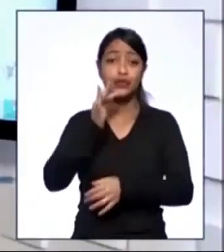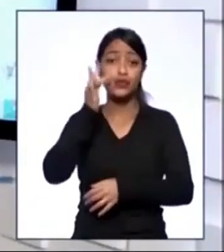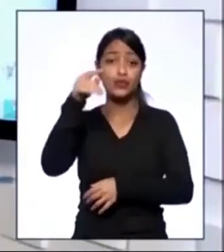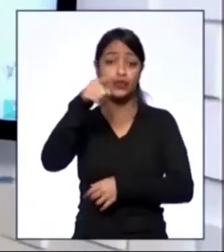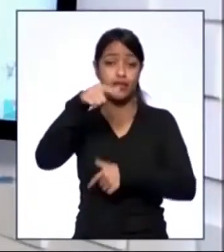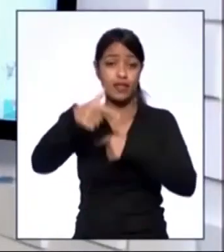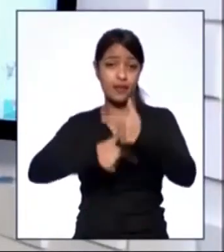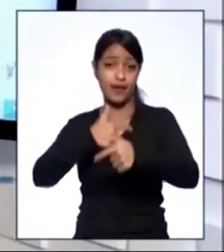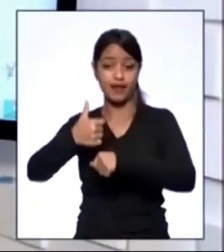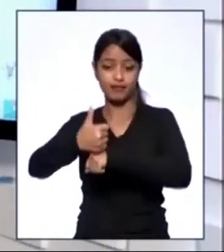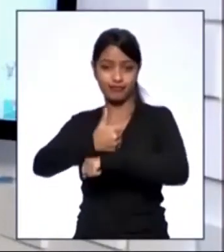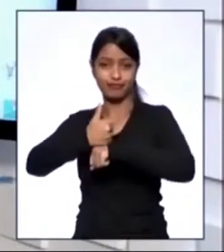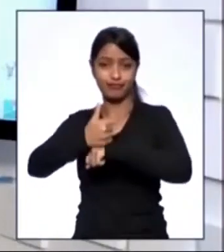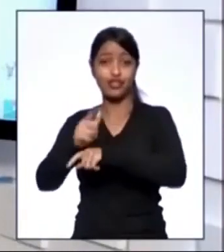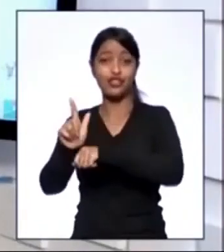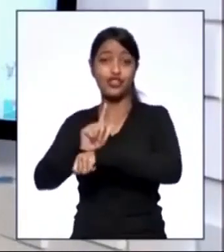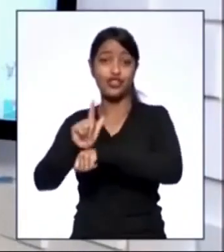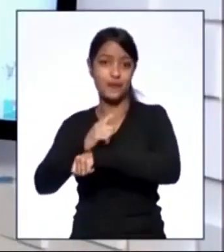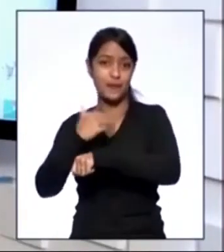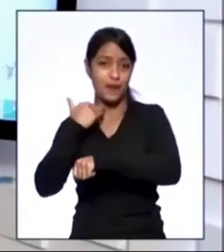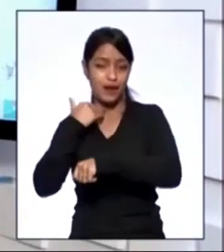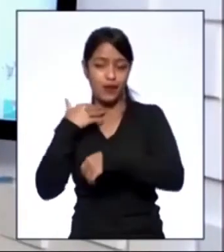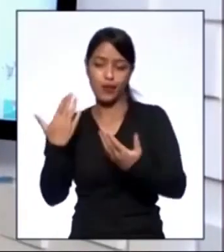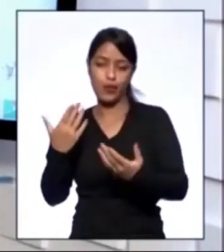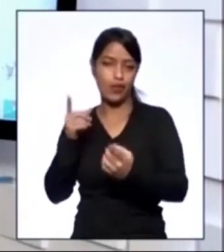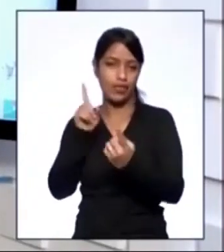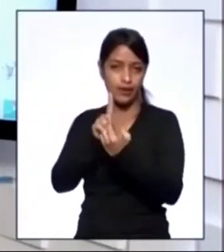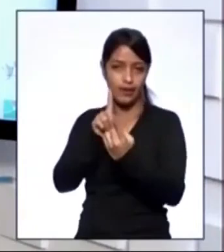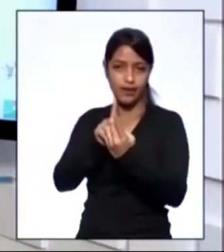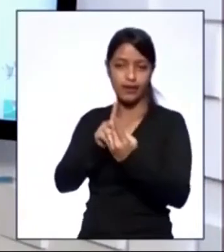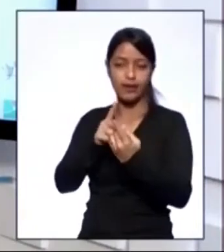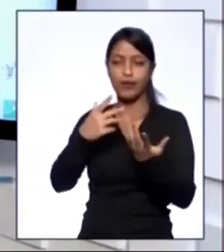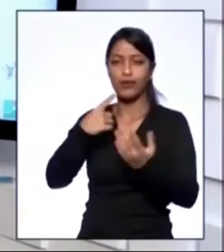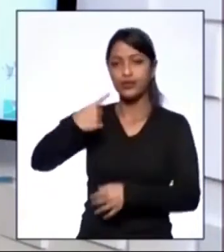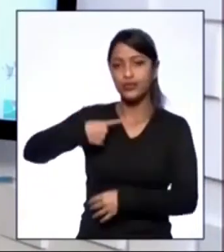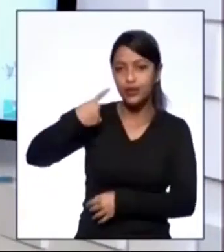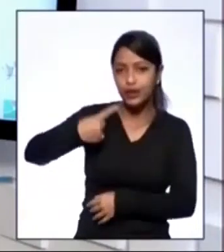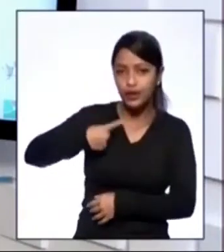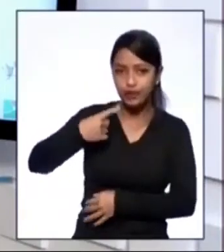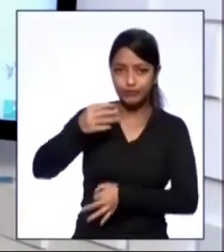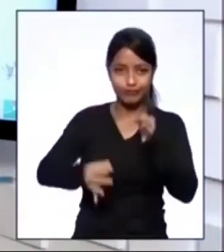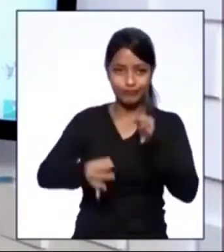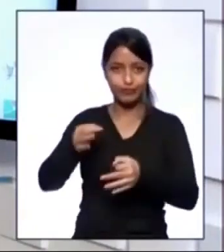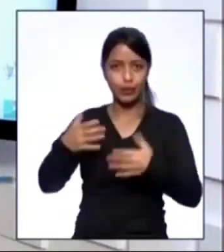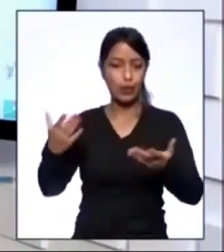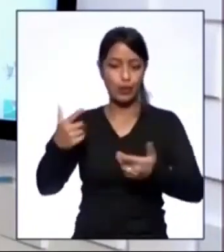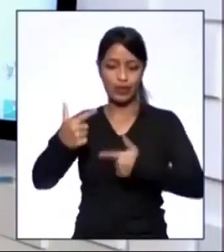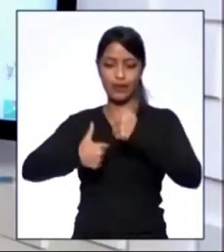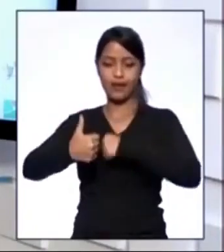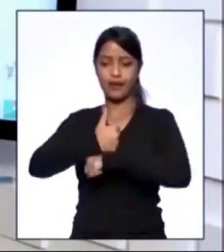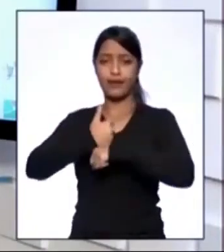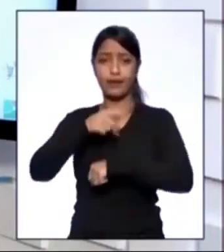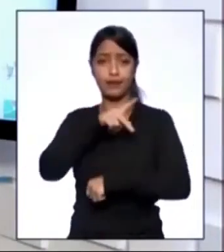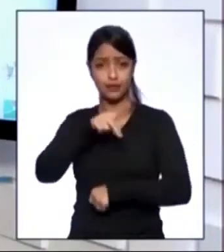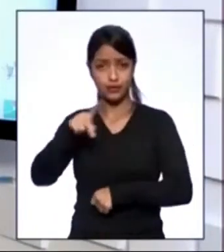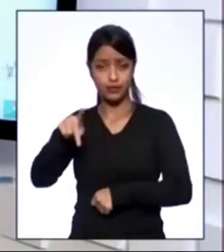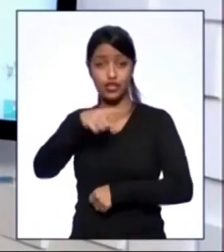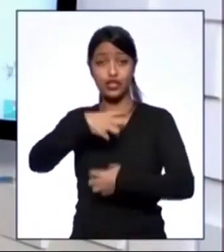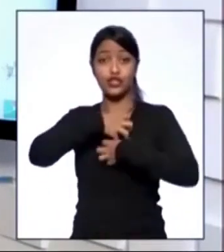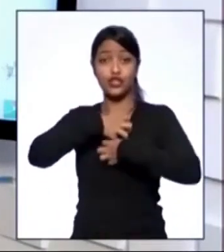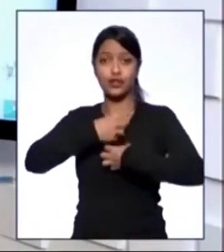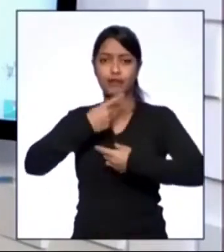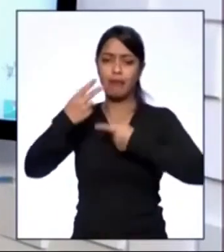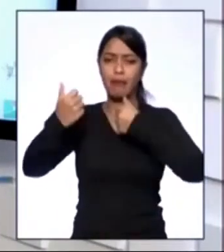for atendente de um banco, ou se você for um advogado, ou se você for um professor, né? Então, a sua linguagem é uma linguagem que vai